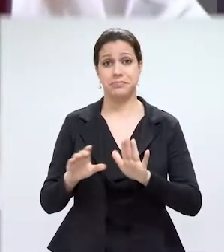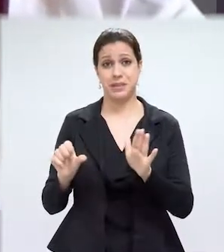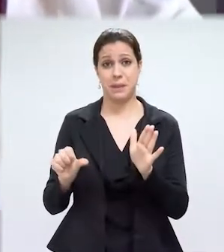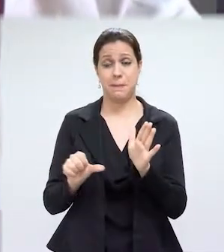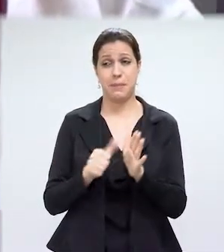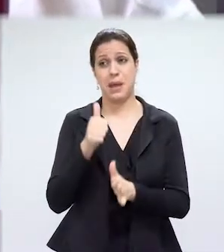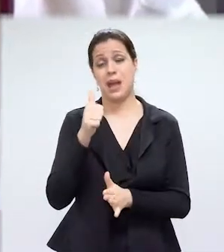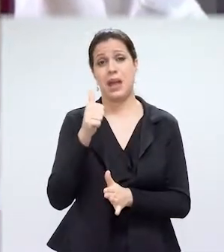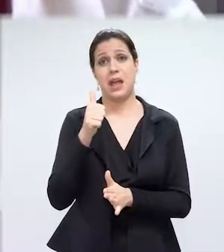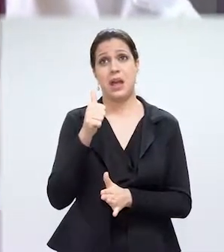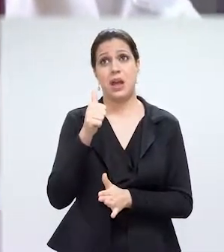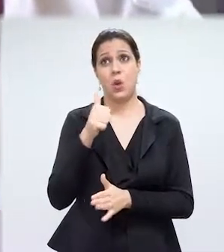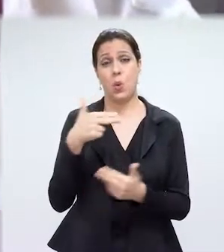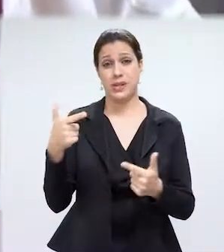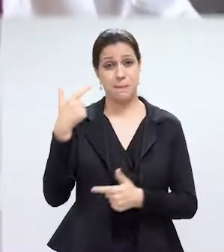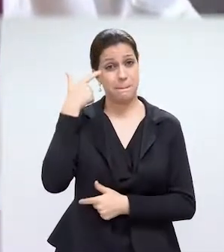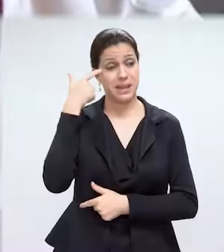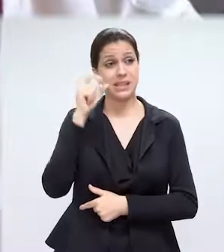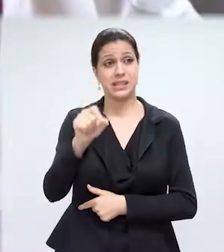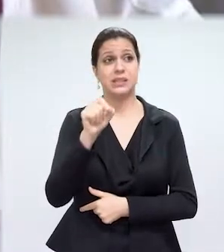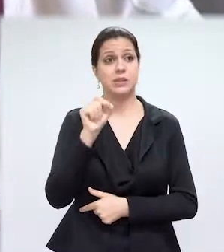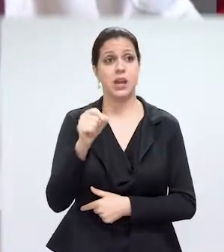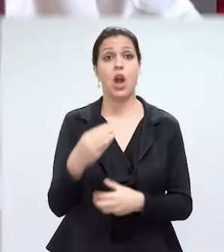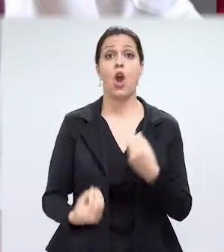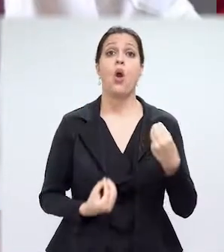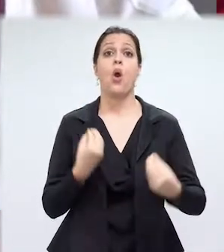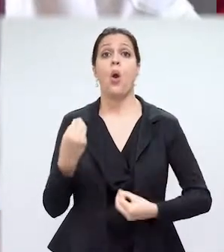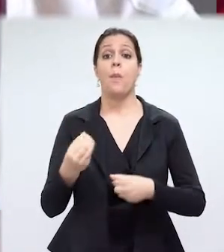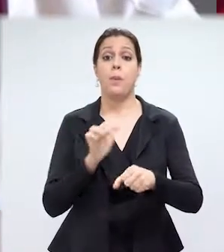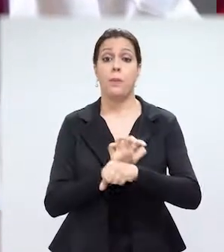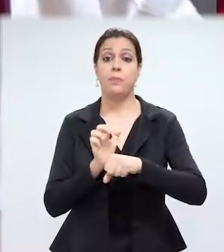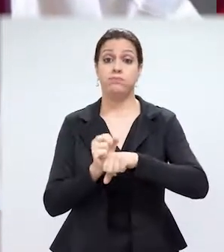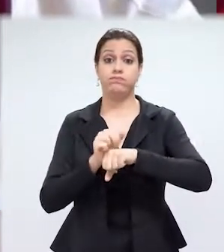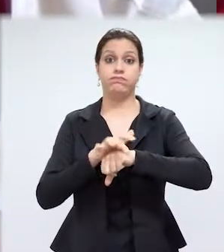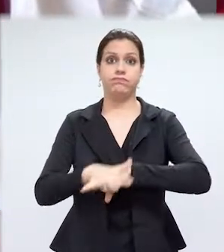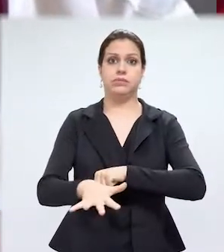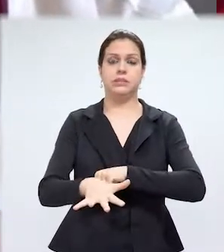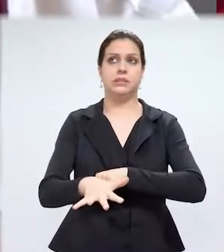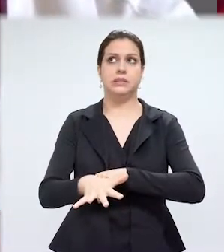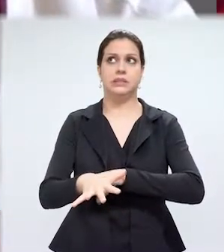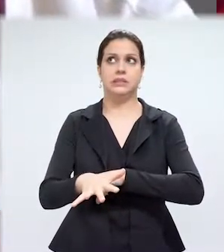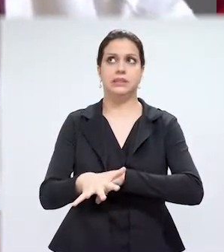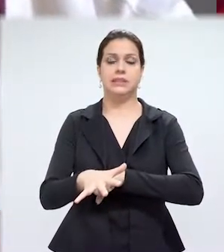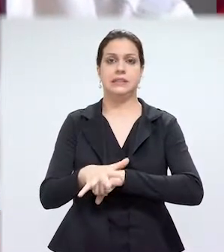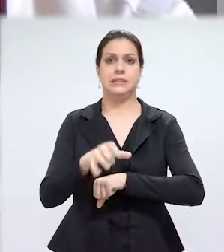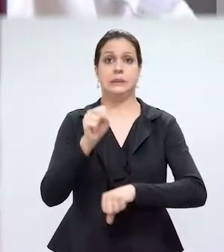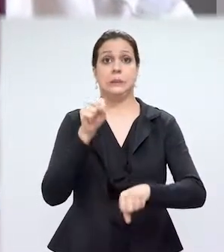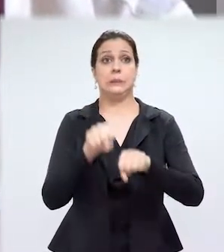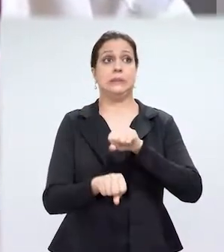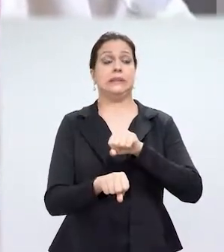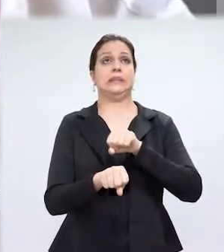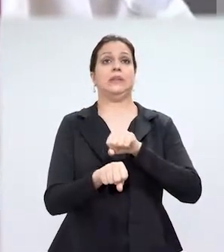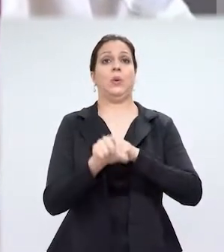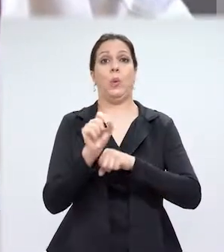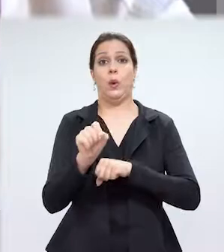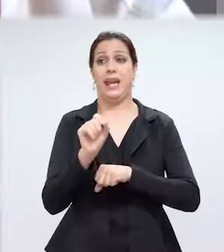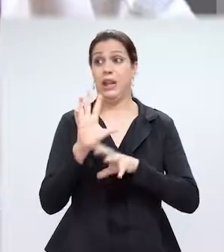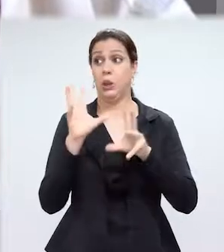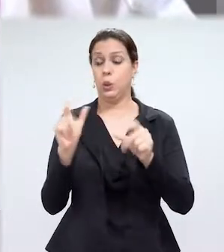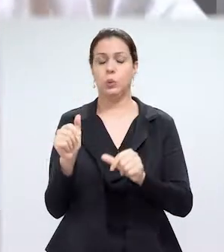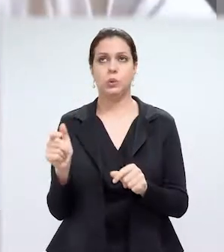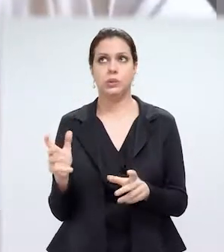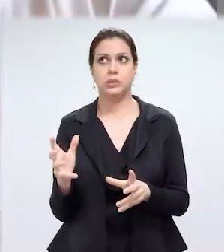Eu acho que a primeira pergunta, né, que a gente tem que se fazer é como que a pandemia nos pegou,